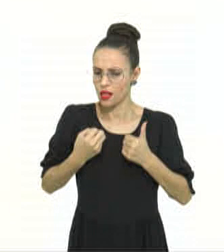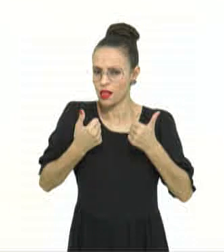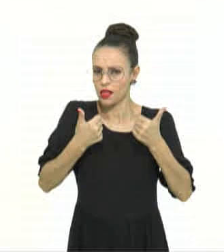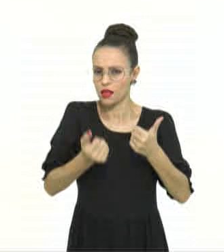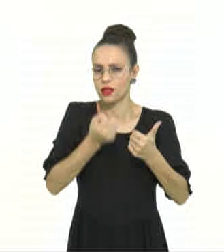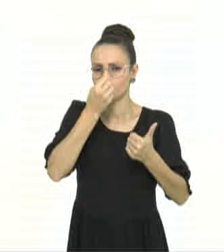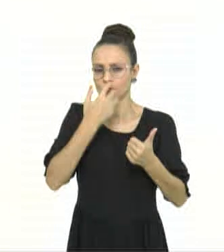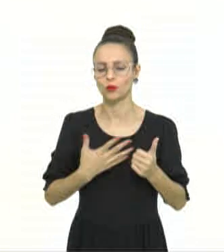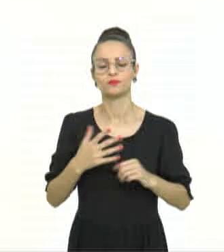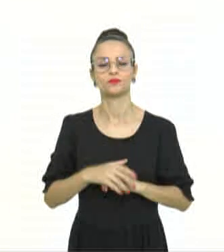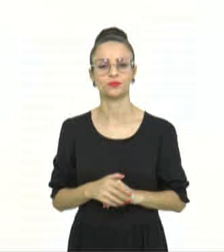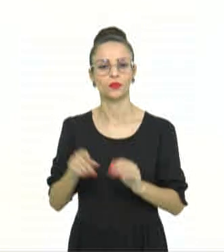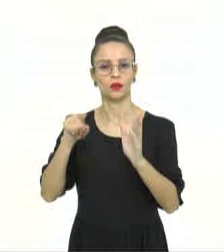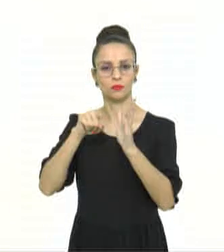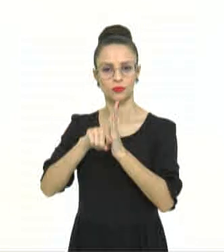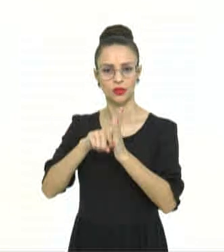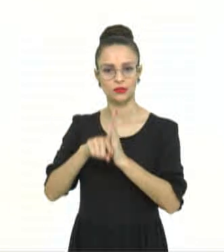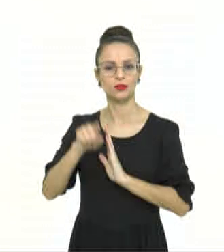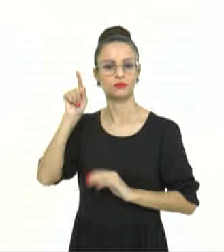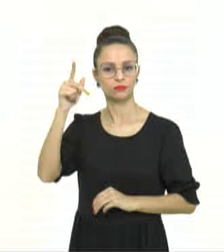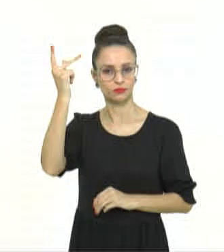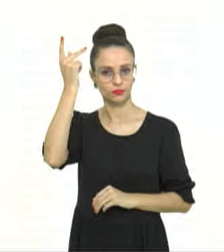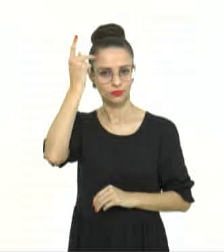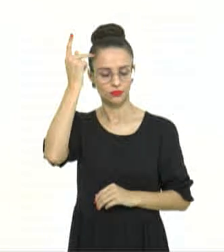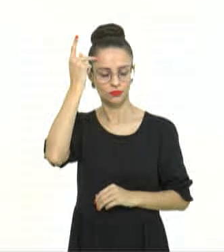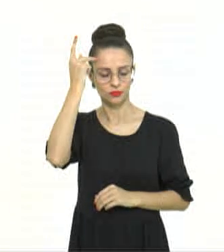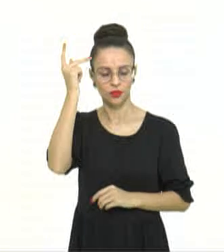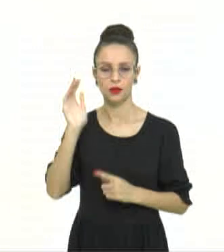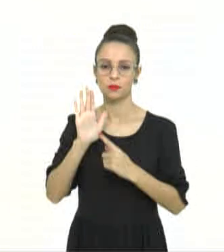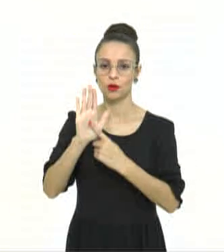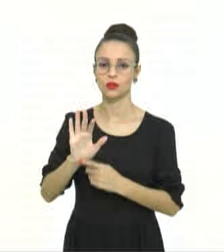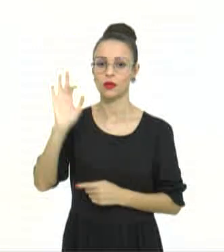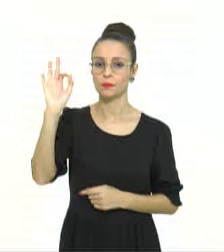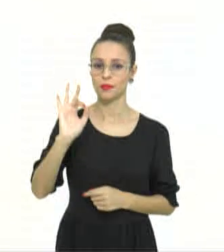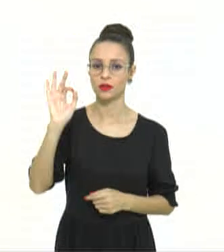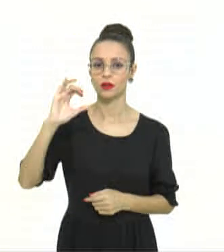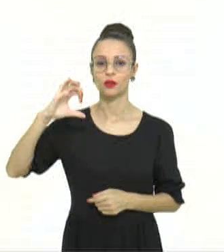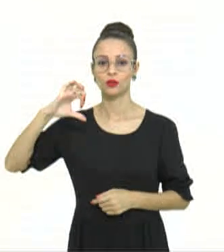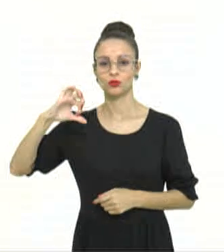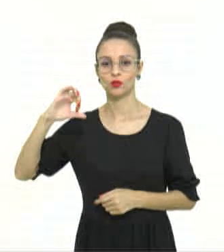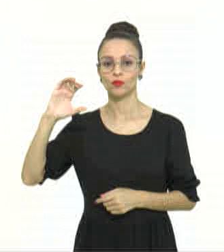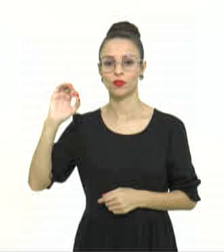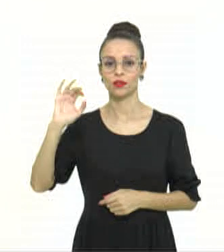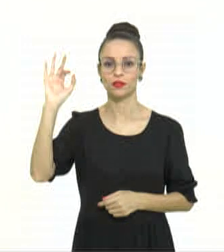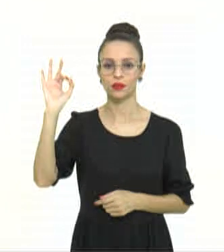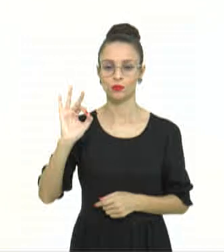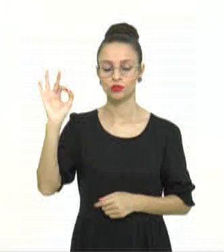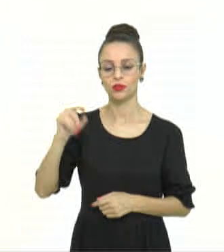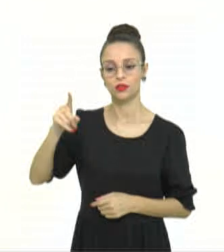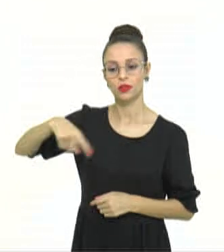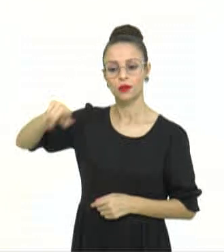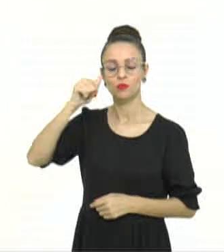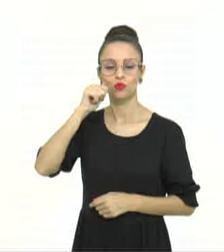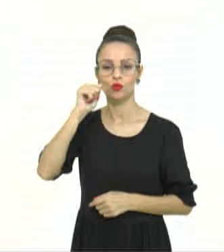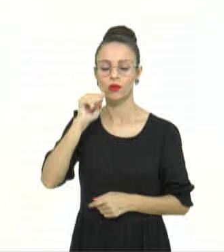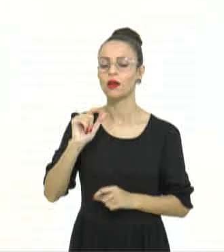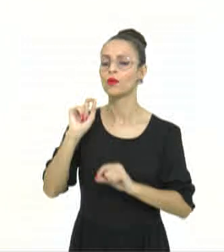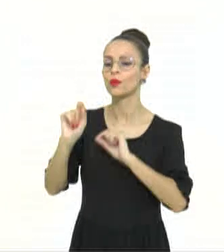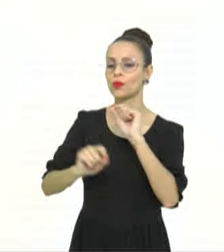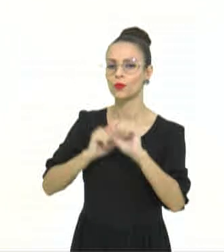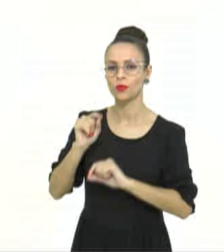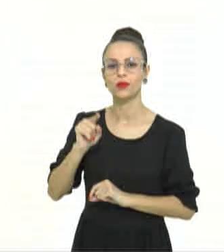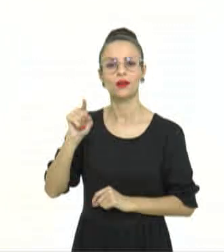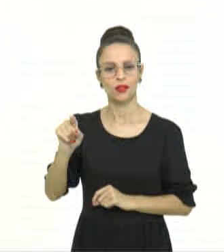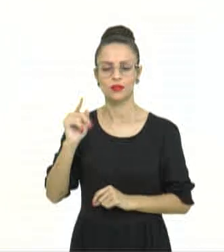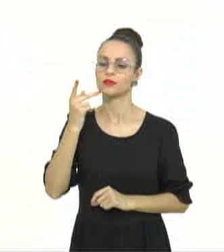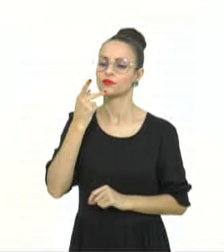Em pesquisa feita na cidade de São Paulo, aparecem os percentuais de 90% entre as mulheres pesquisadas que